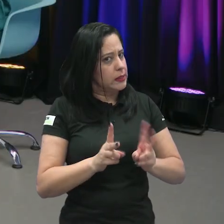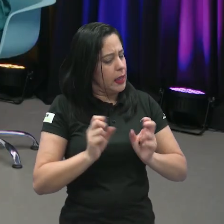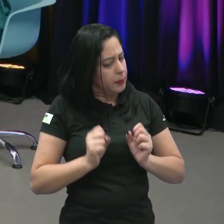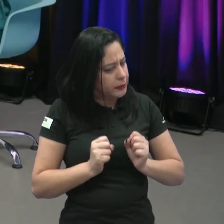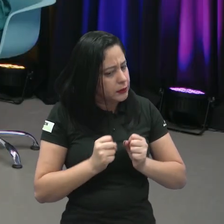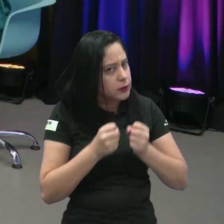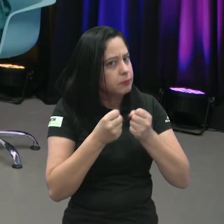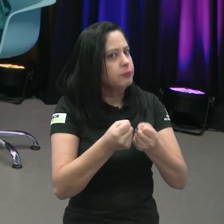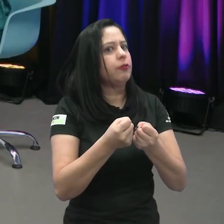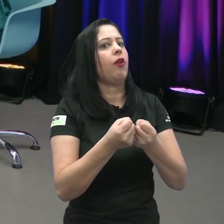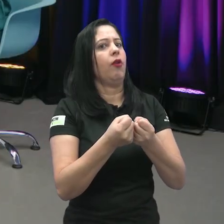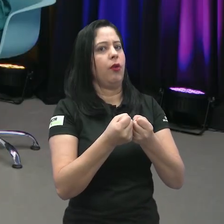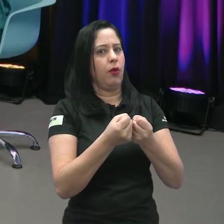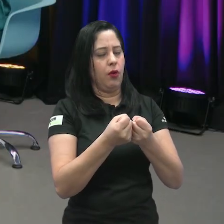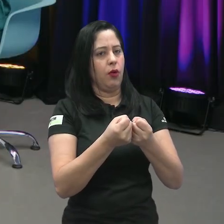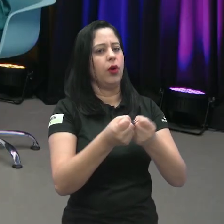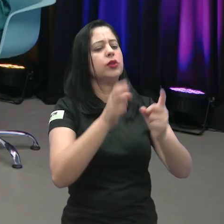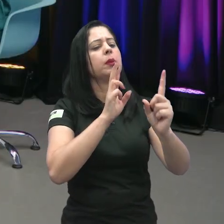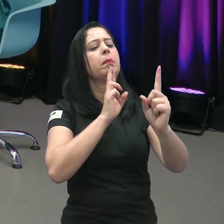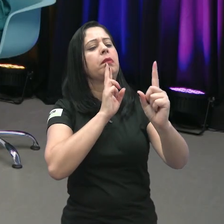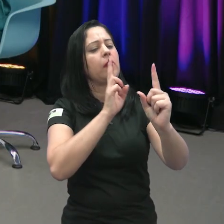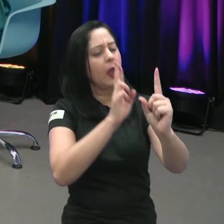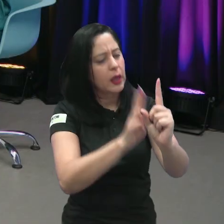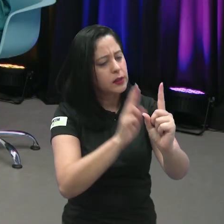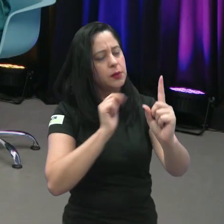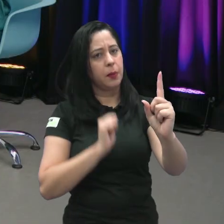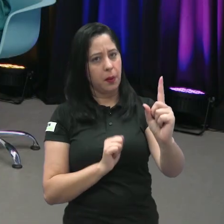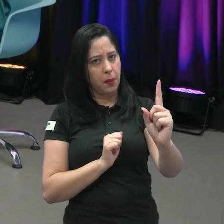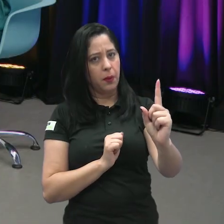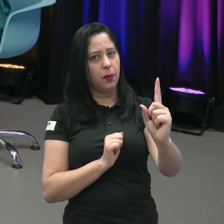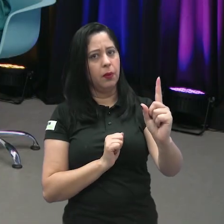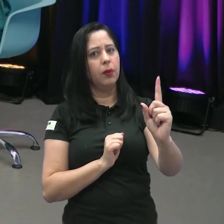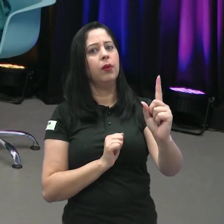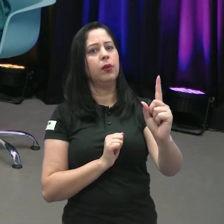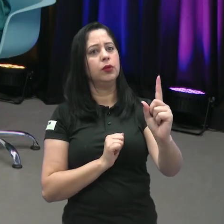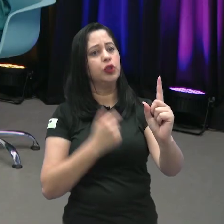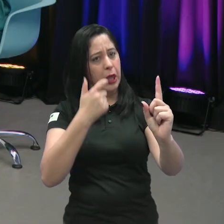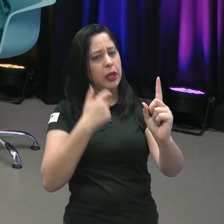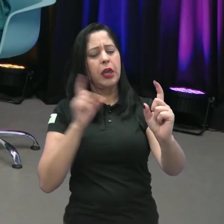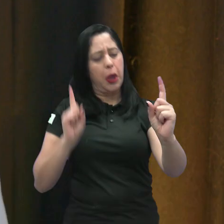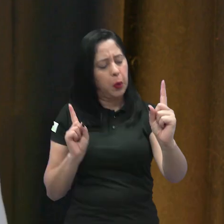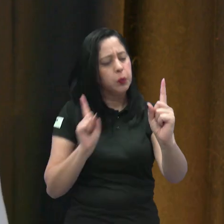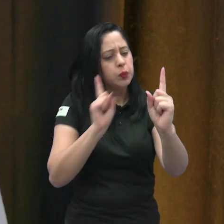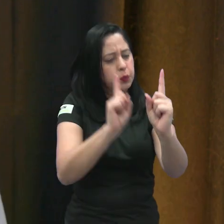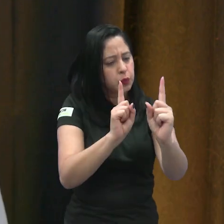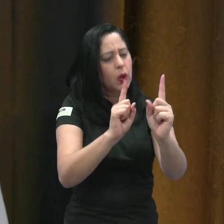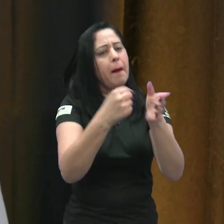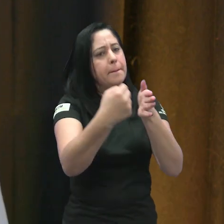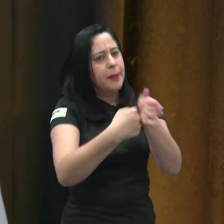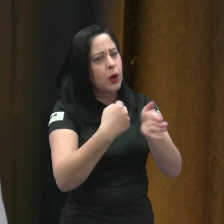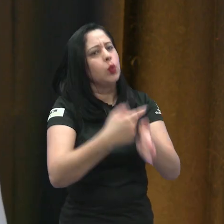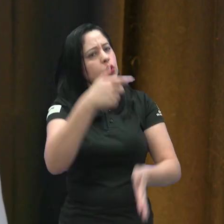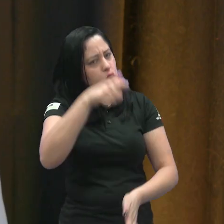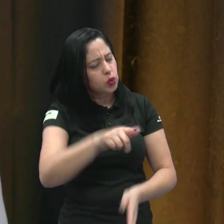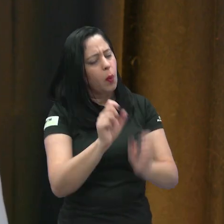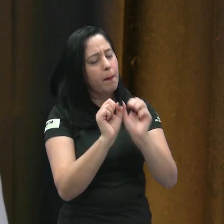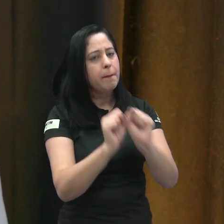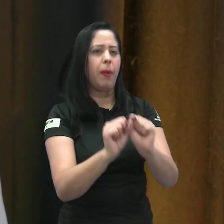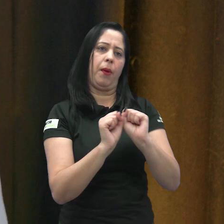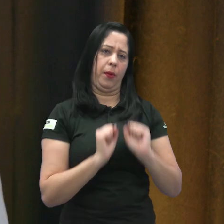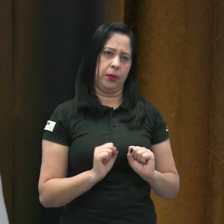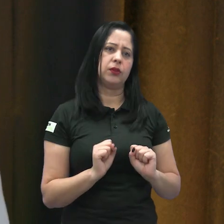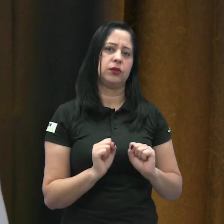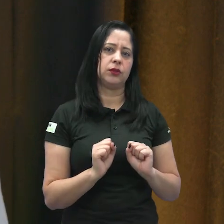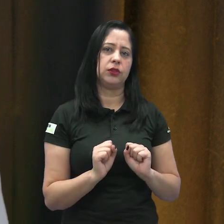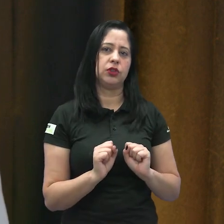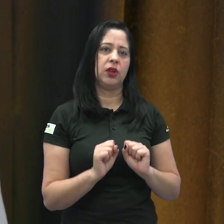eu procuro sempre fazer a minha parte, dar a resposta, deixar-me encontrar para as pessoas me questionar novamente e